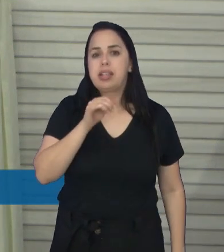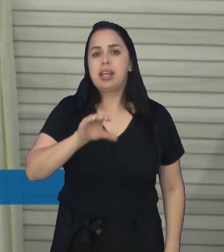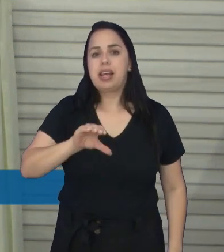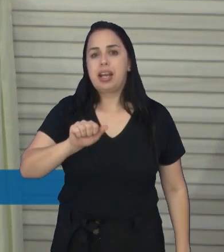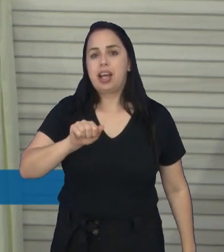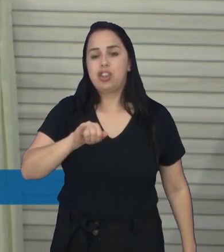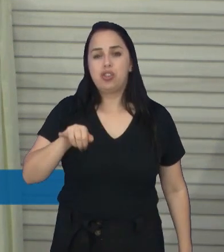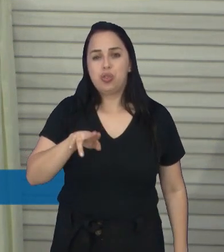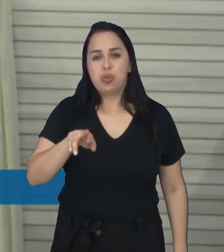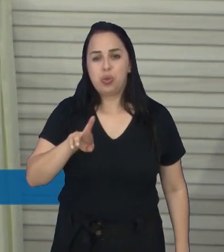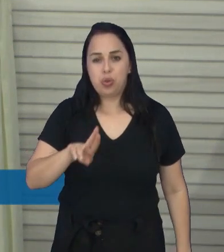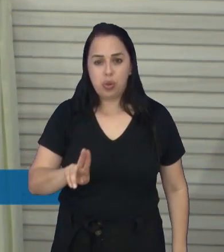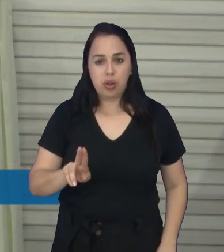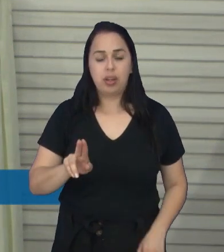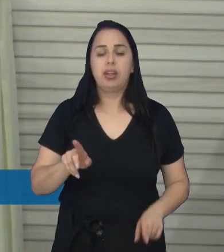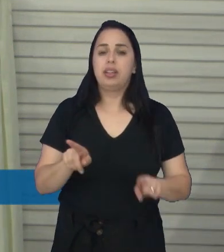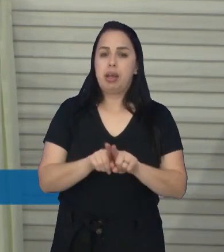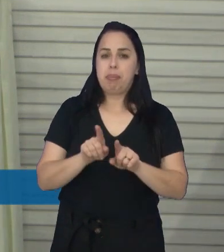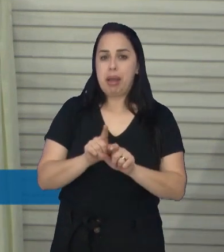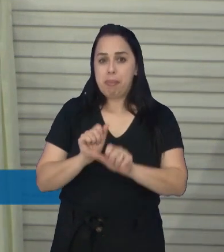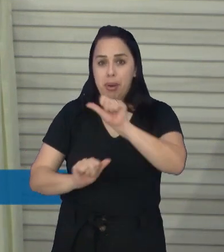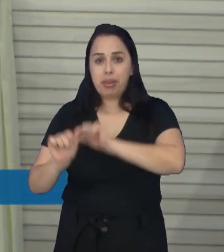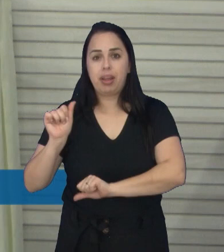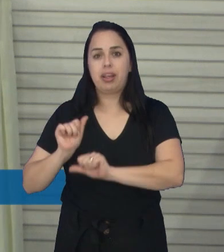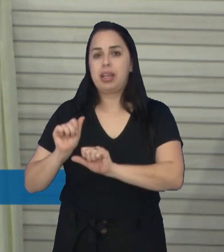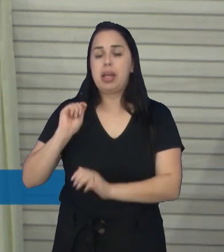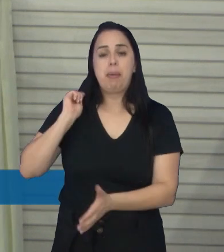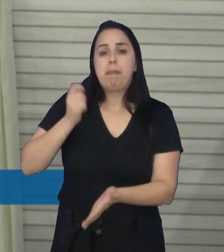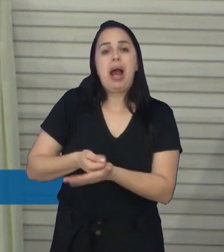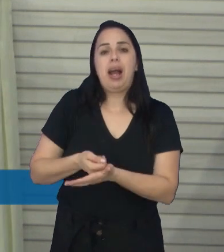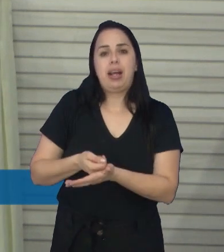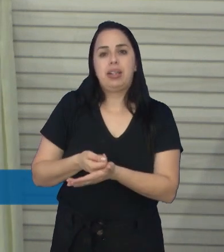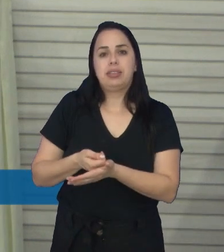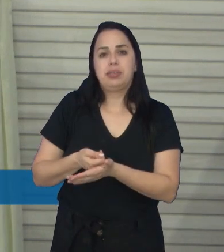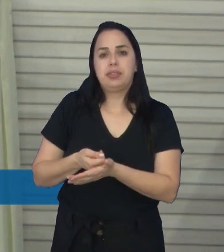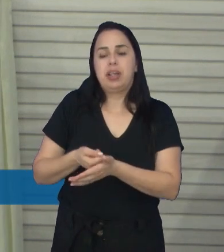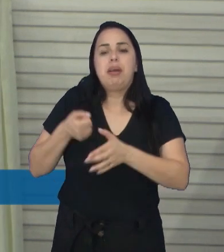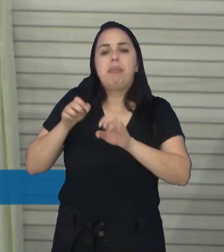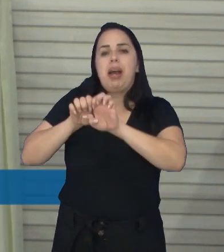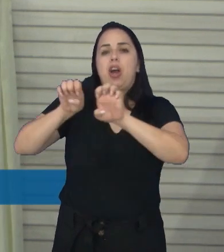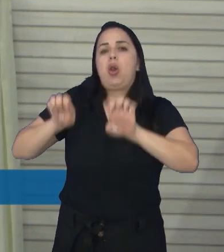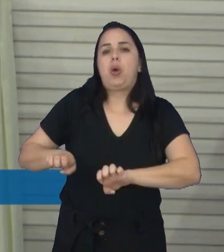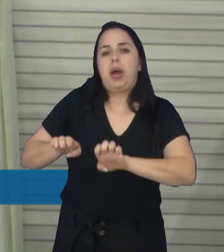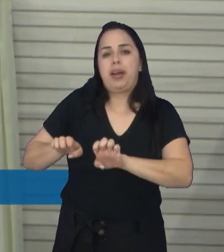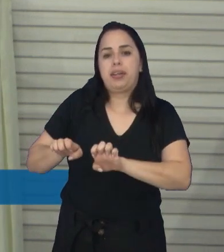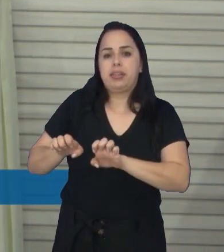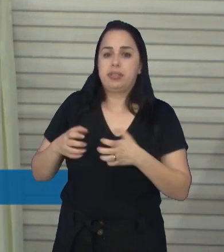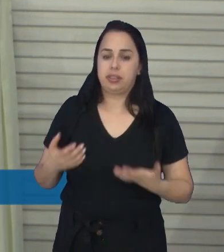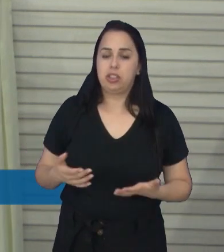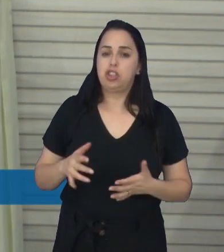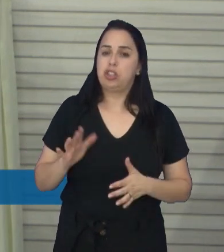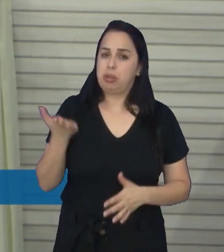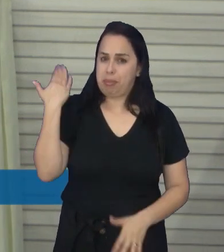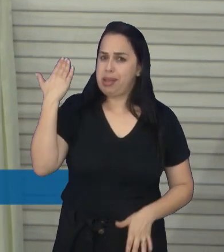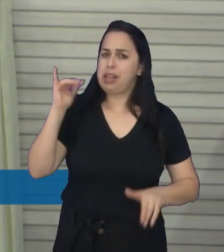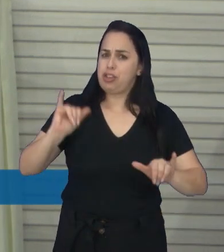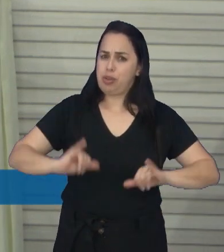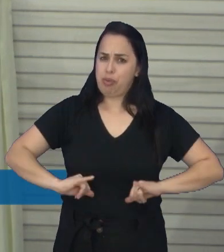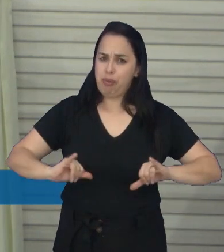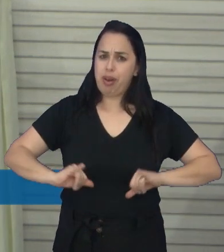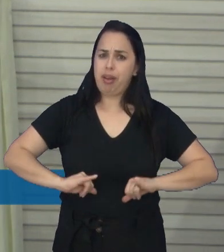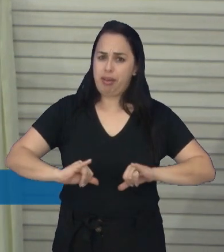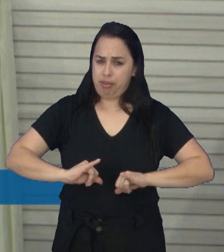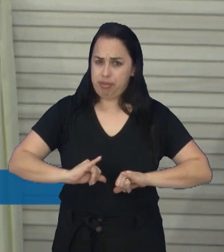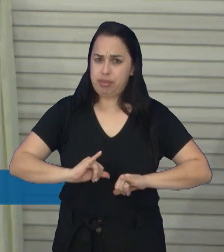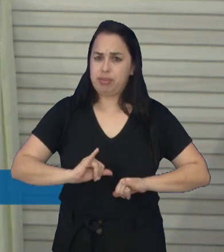e entrar como rewarb s e não ter que pagar para colocar infraestrutura no bairro já sofreu porque o